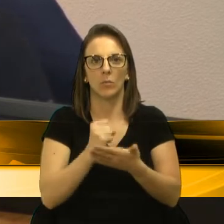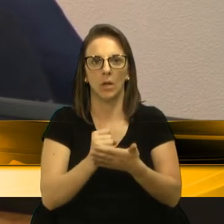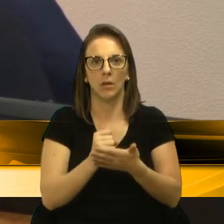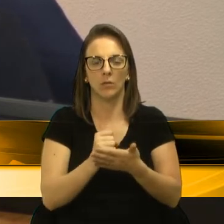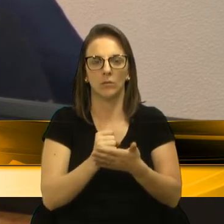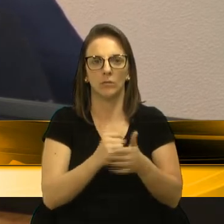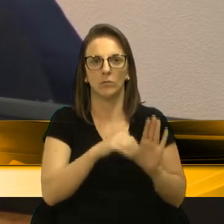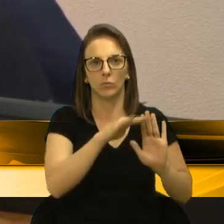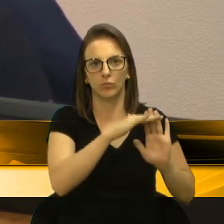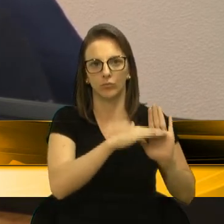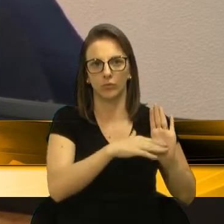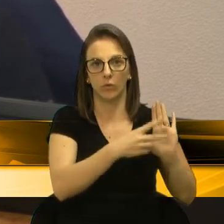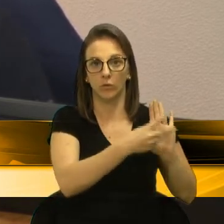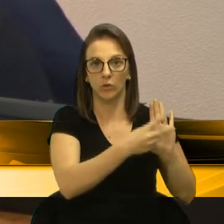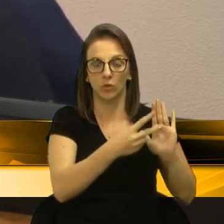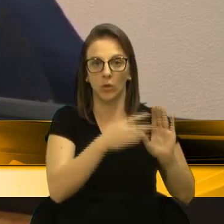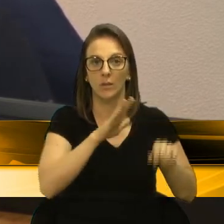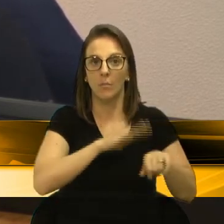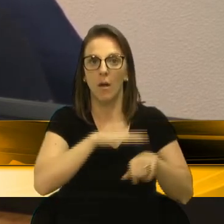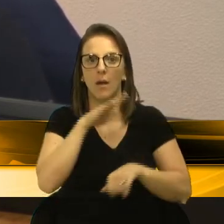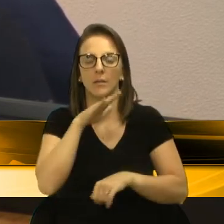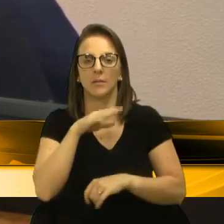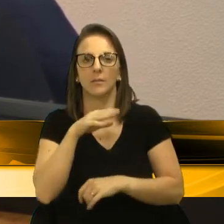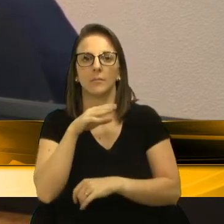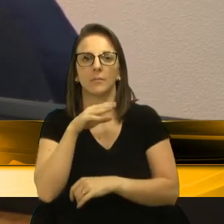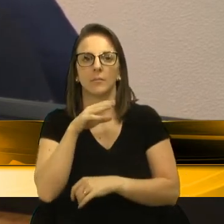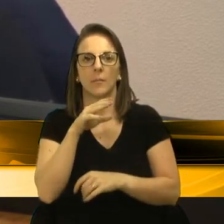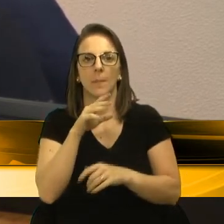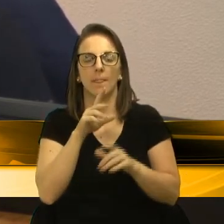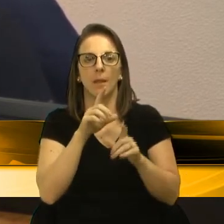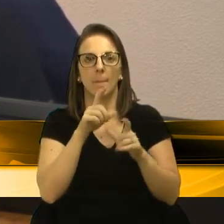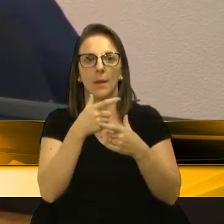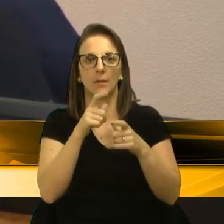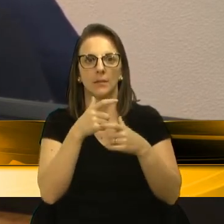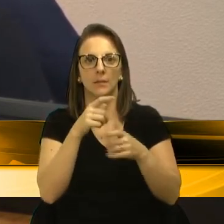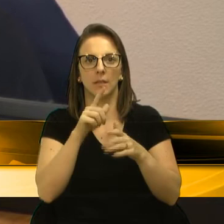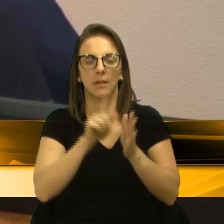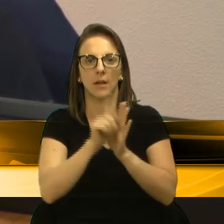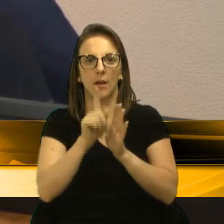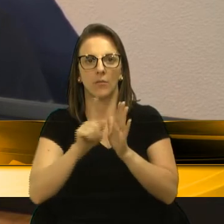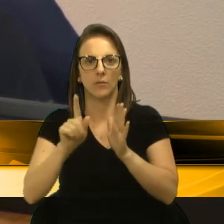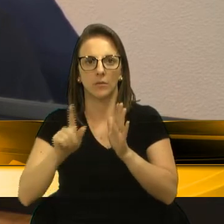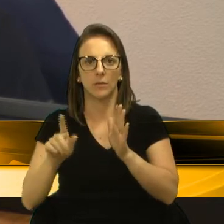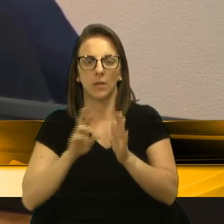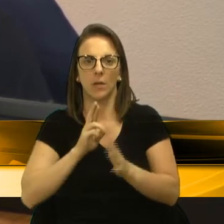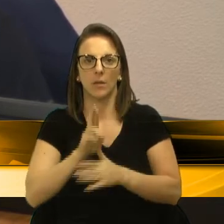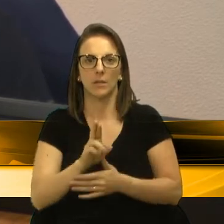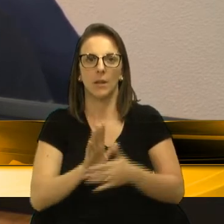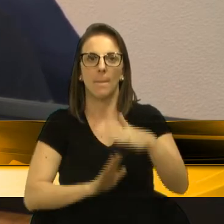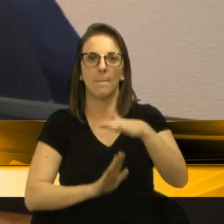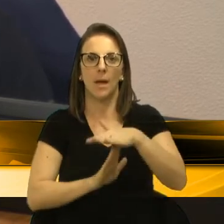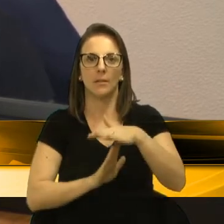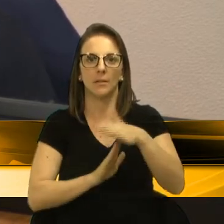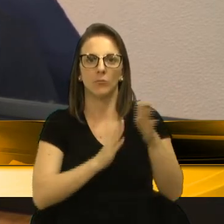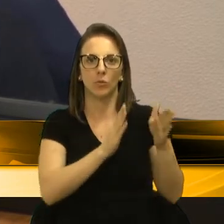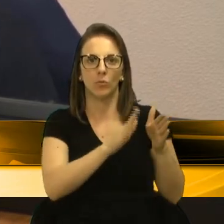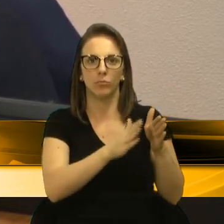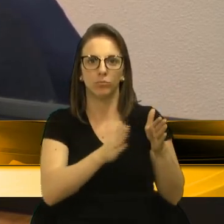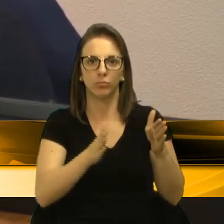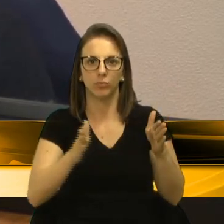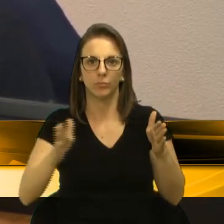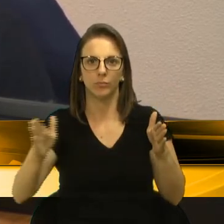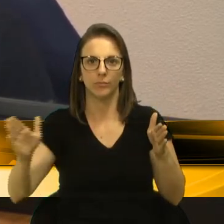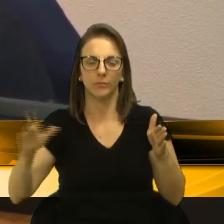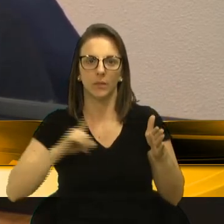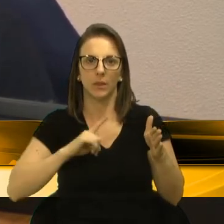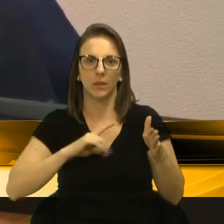artigo 22 deste decreto. 1. Peça gráfica com a representação: A. Do número máximo de vagas que o imóvel comporta, atendendo às dimensões